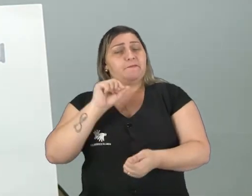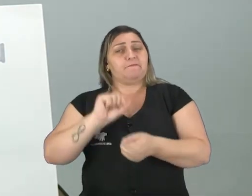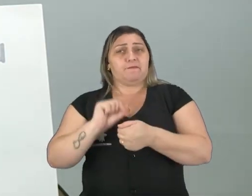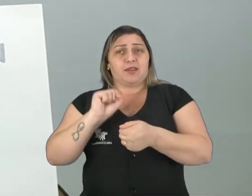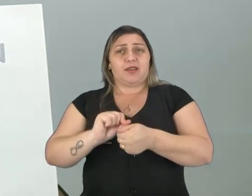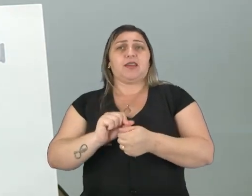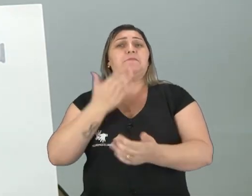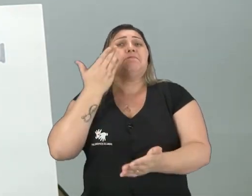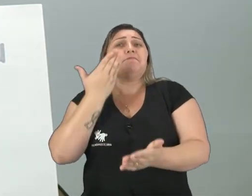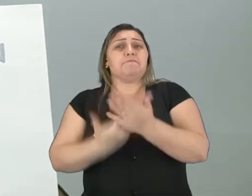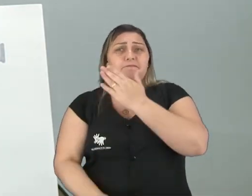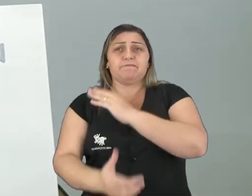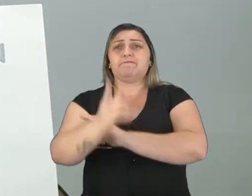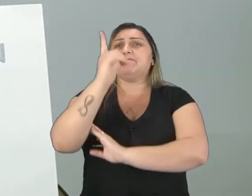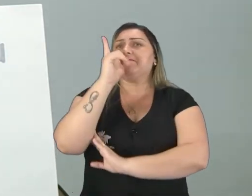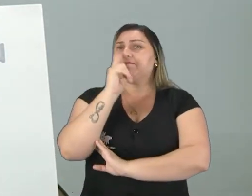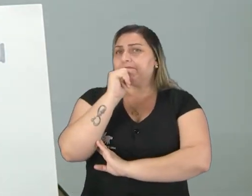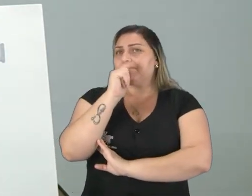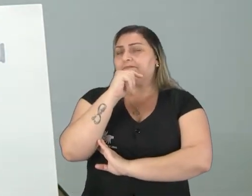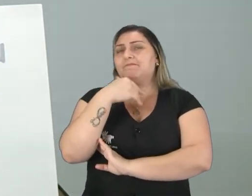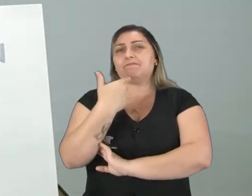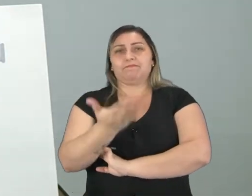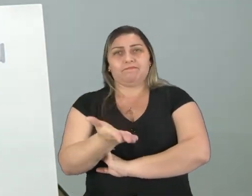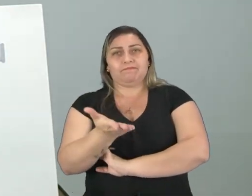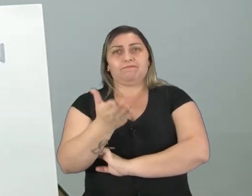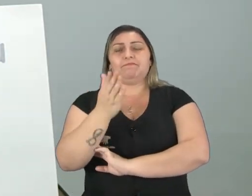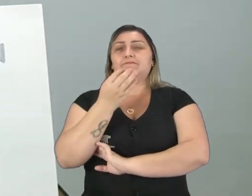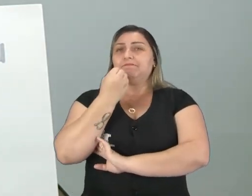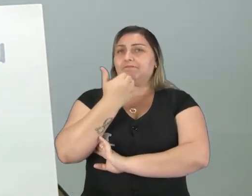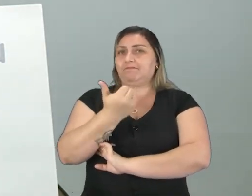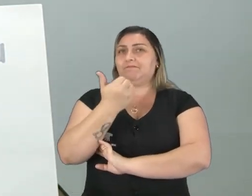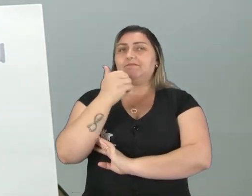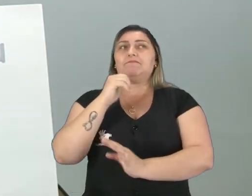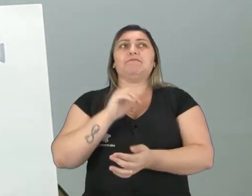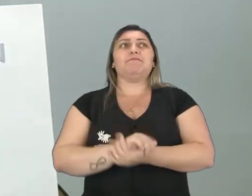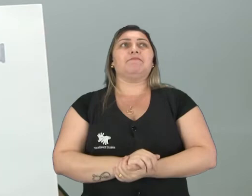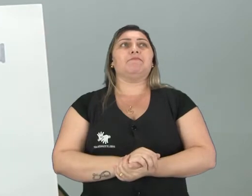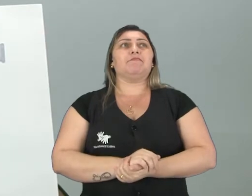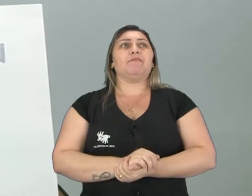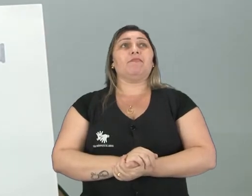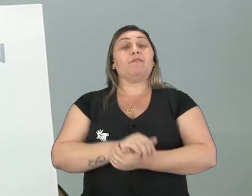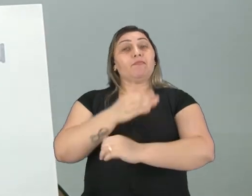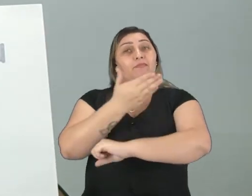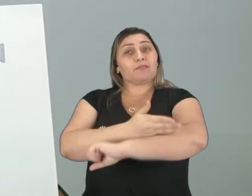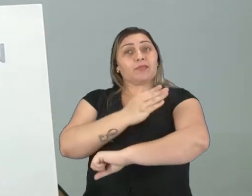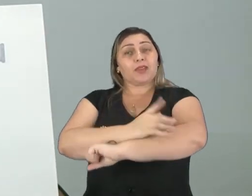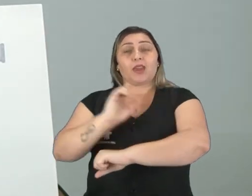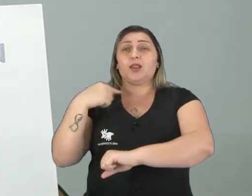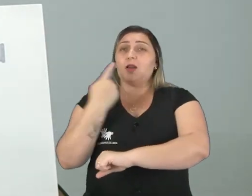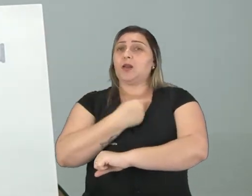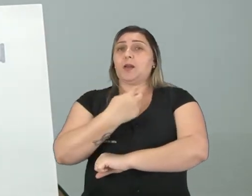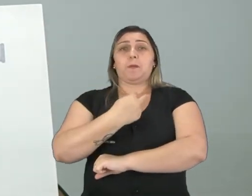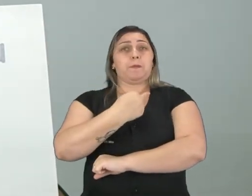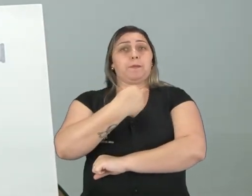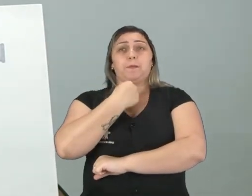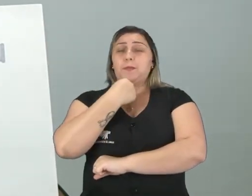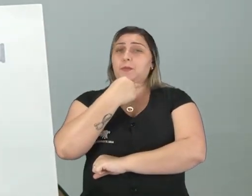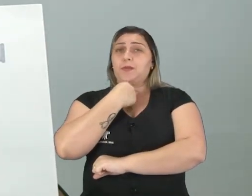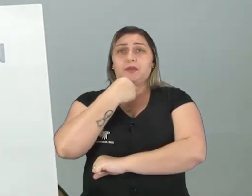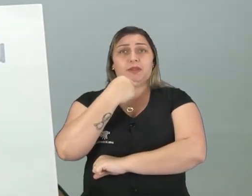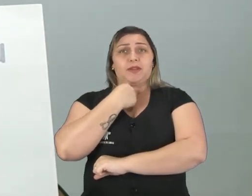quê? Ocasiona o desperdício de água. Muito bem. Então, são práticas que nós não